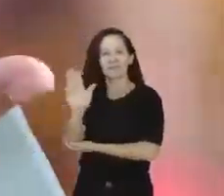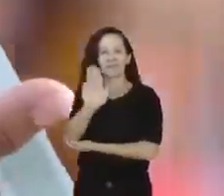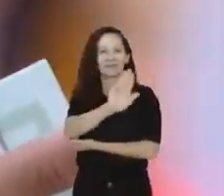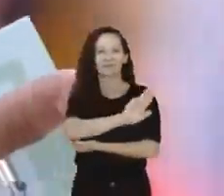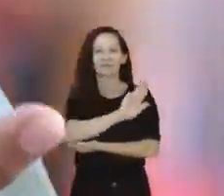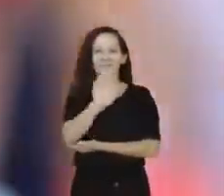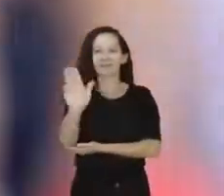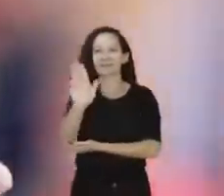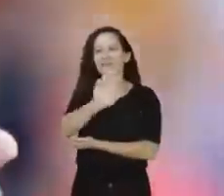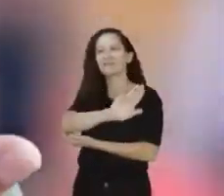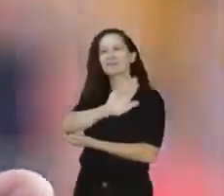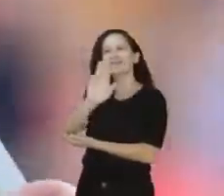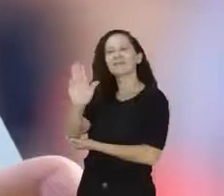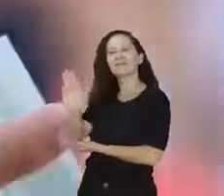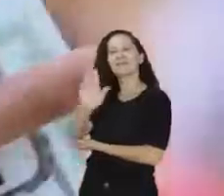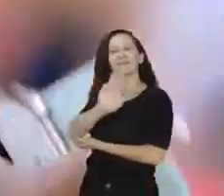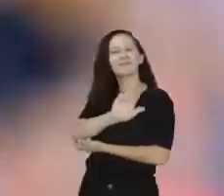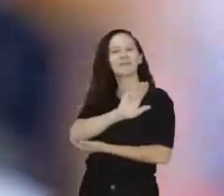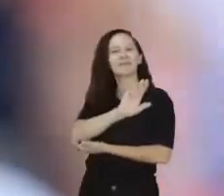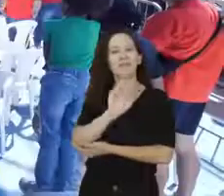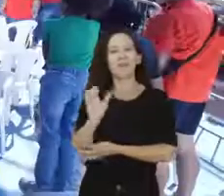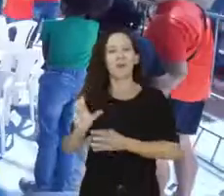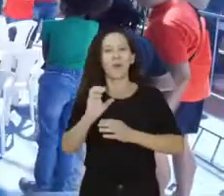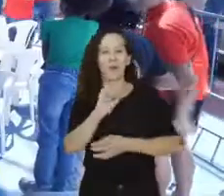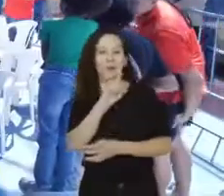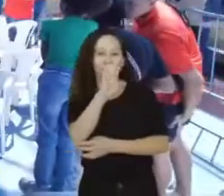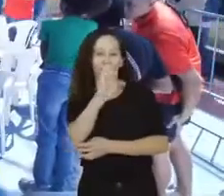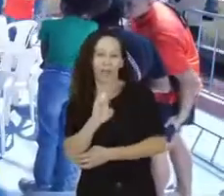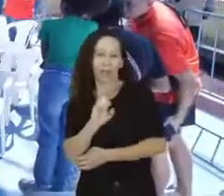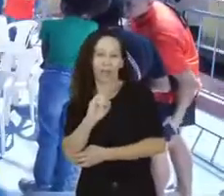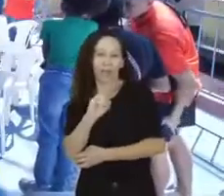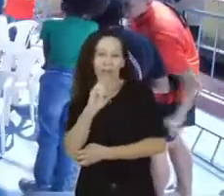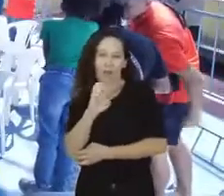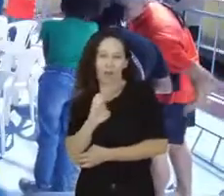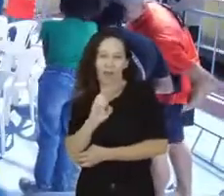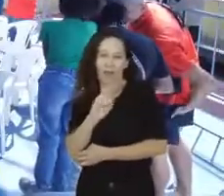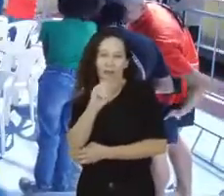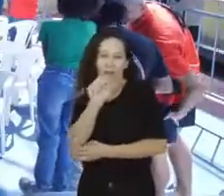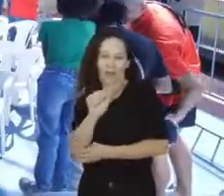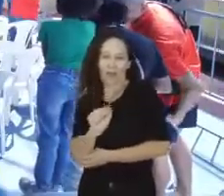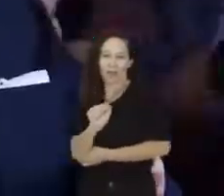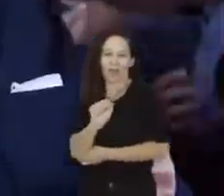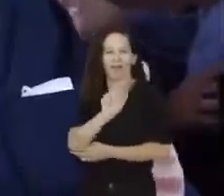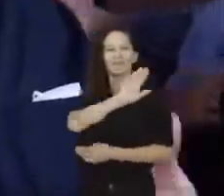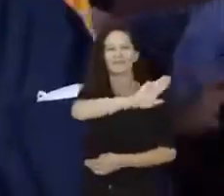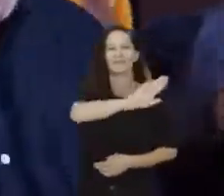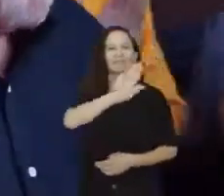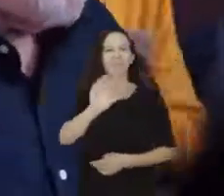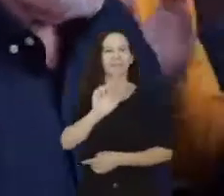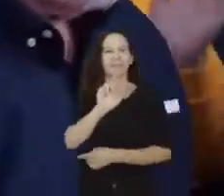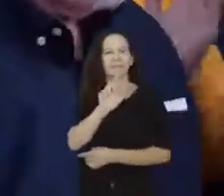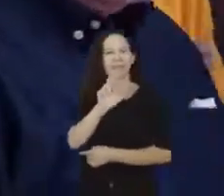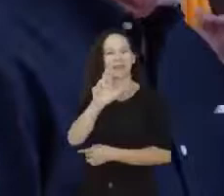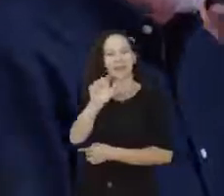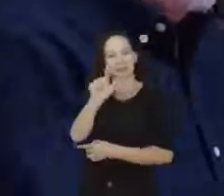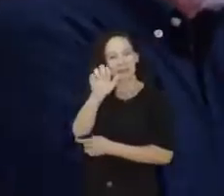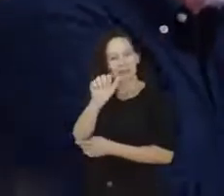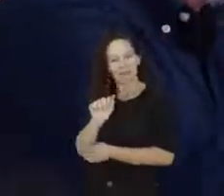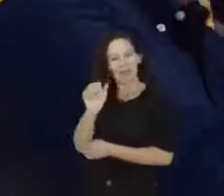Lula, olê, olê, olê, olá, Lula,